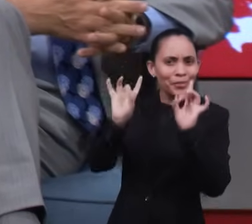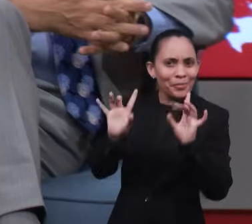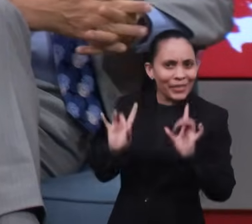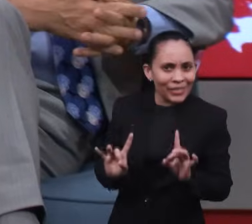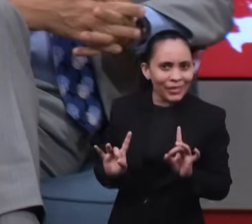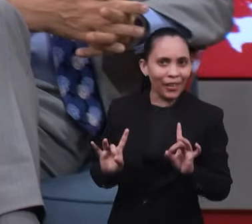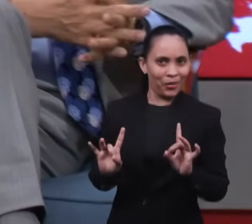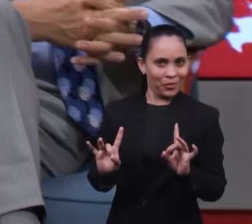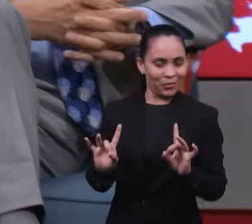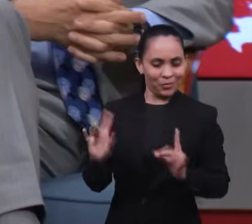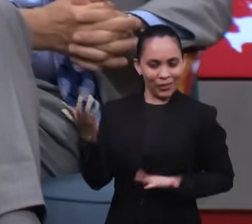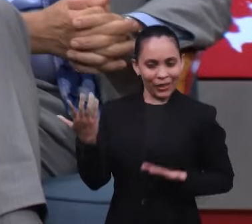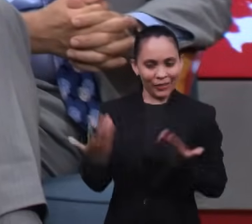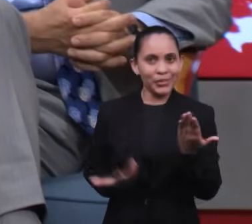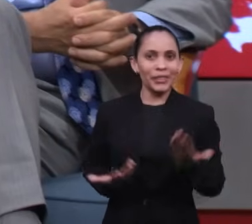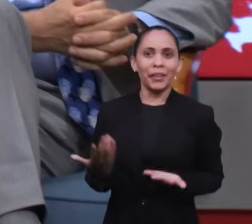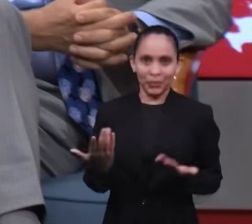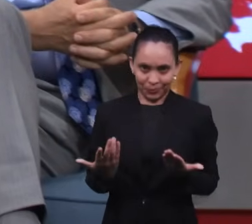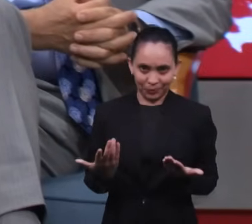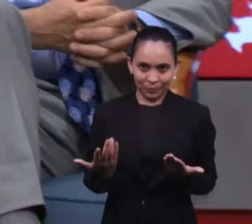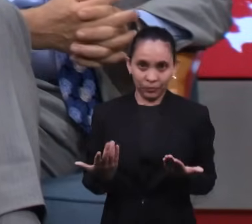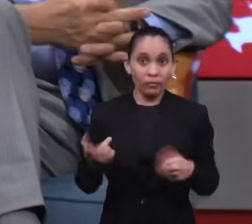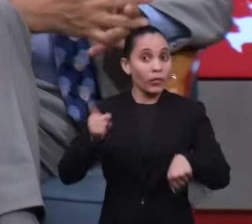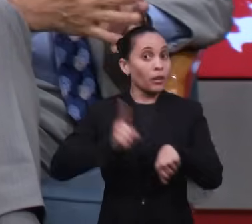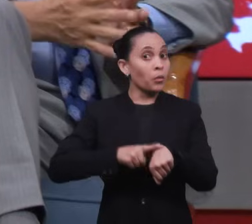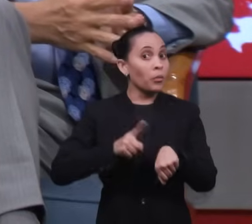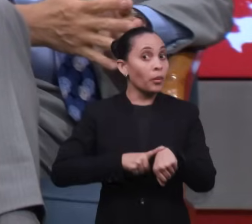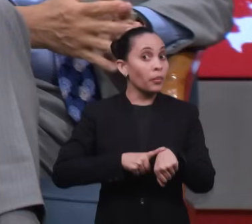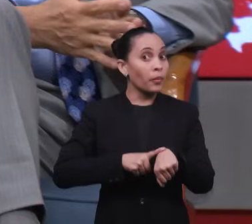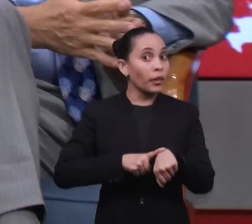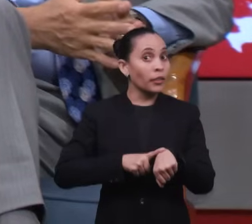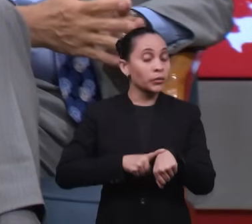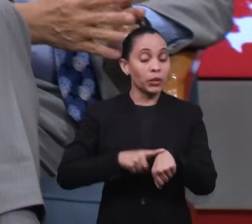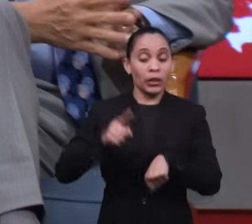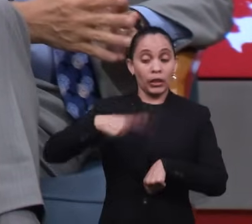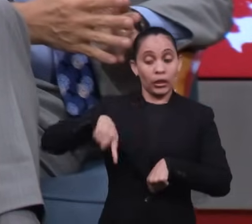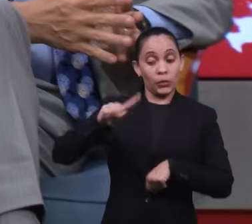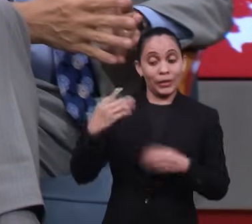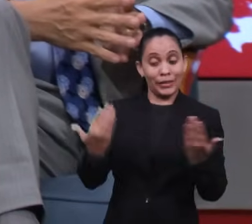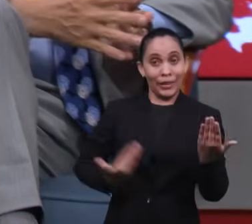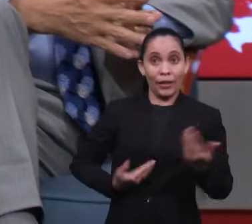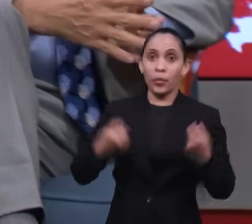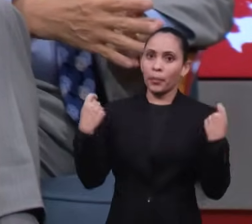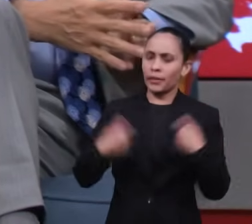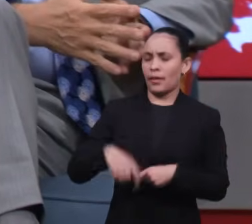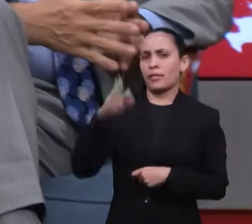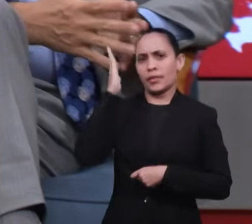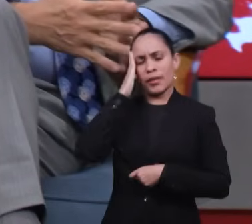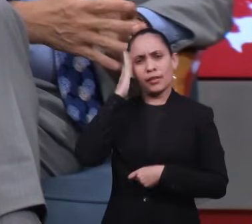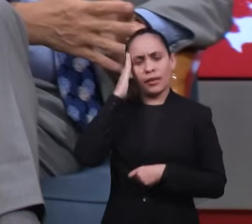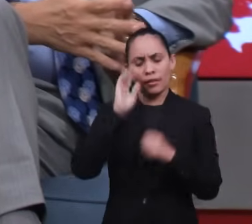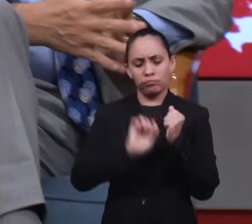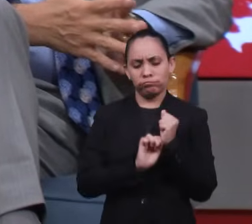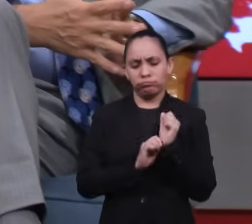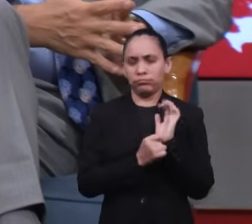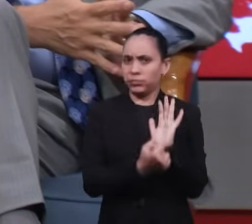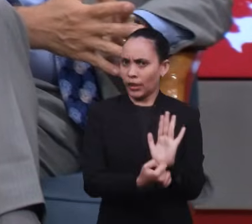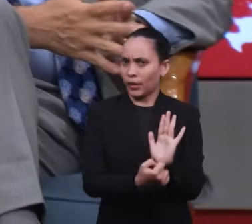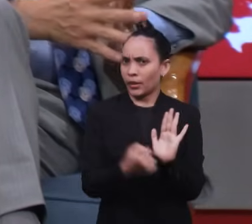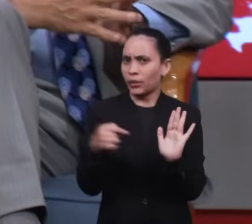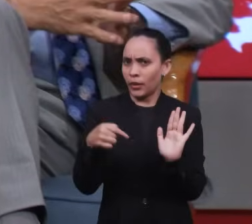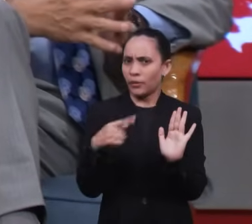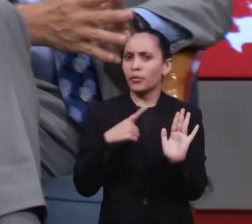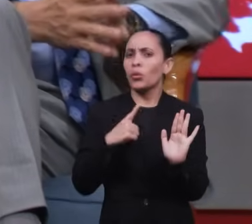evento especial para a igreja, num momento em que a igreja precisava entender esse